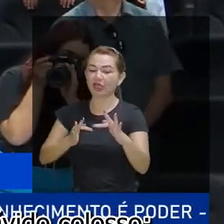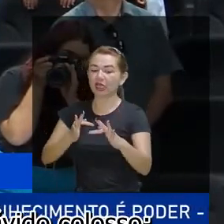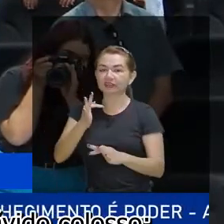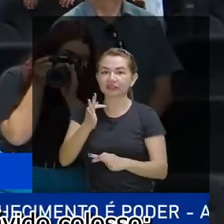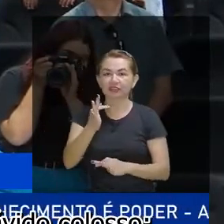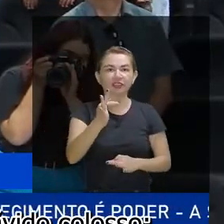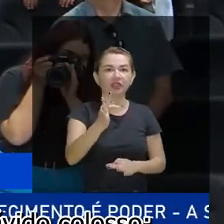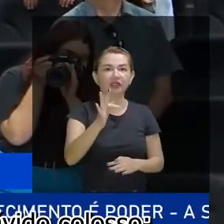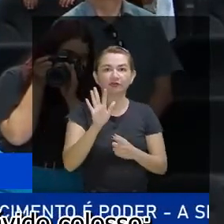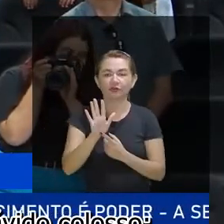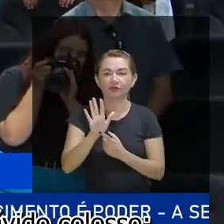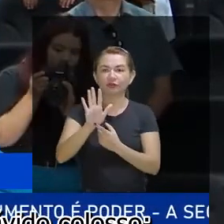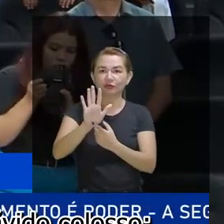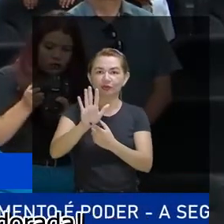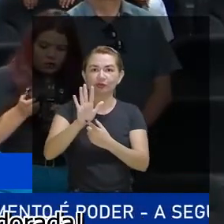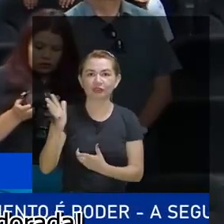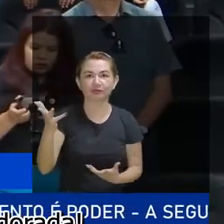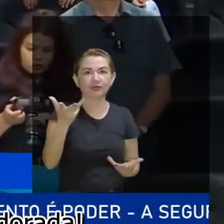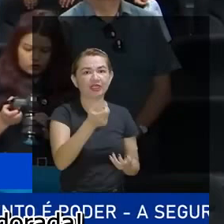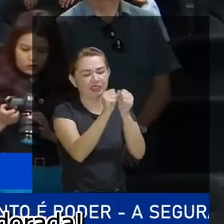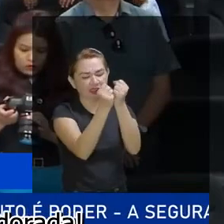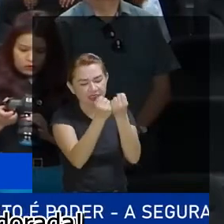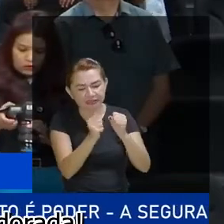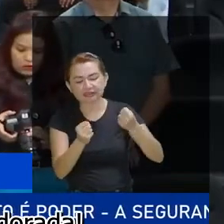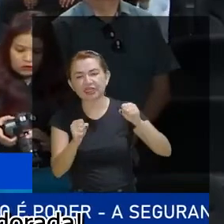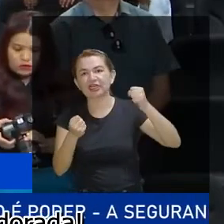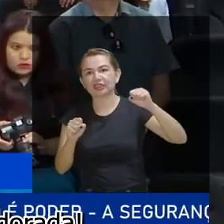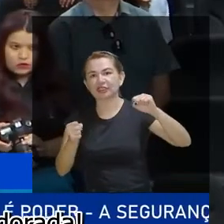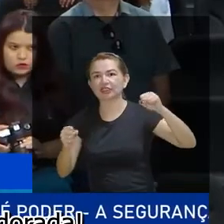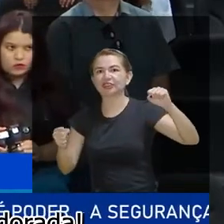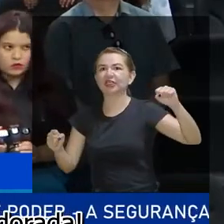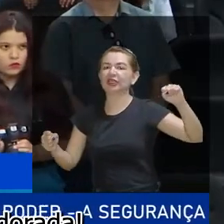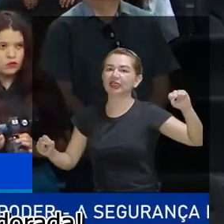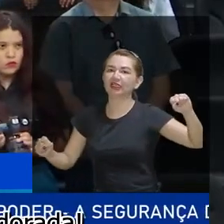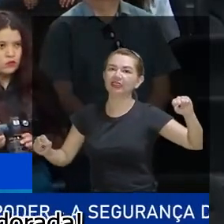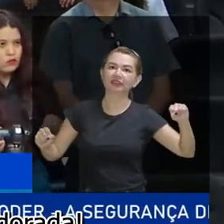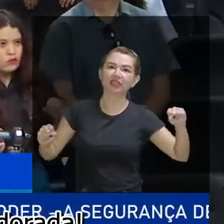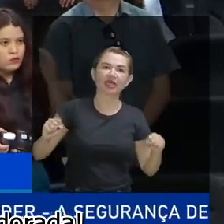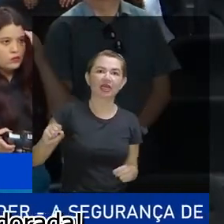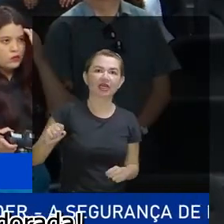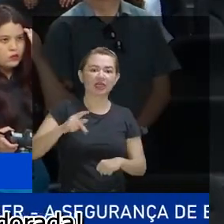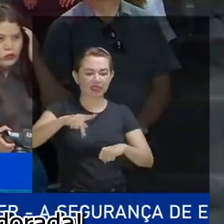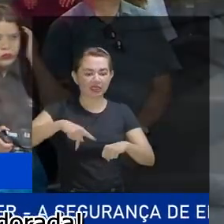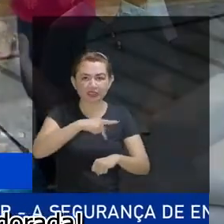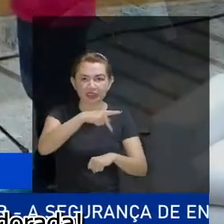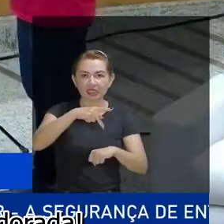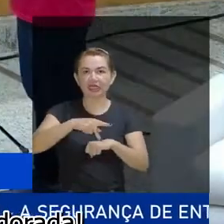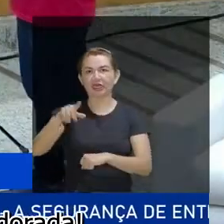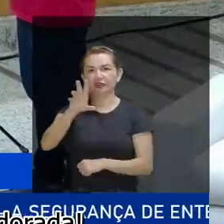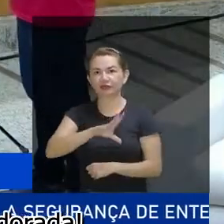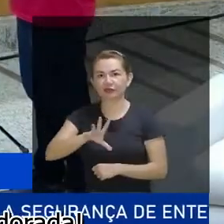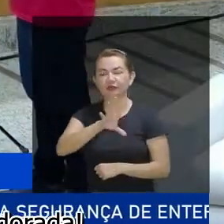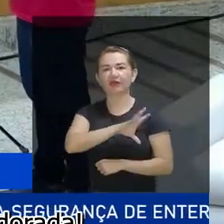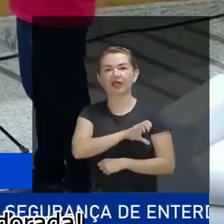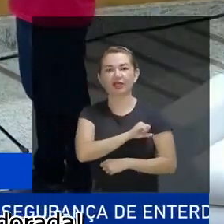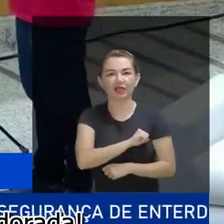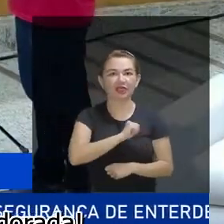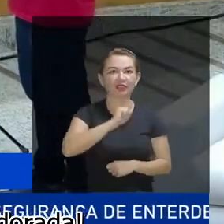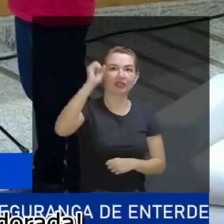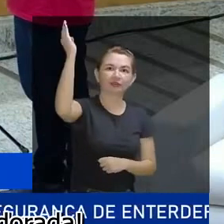colosso. Se o teu futuro espelha essa grandeza,